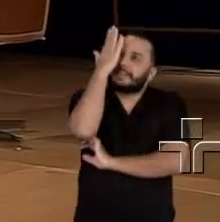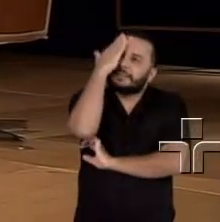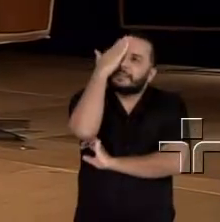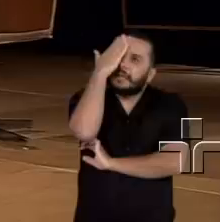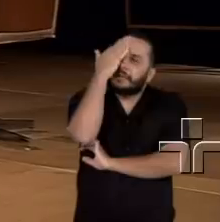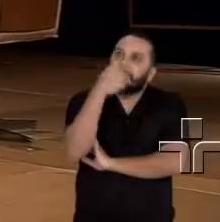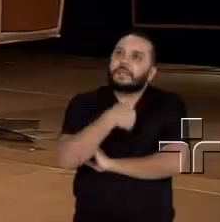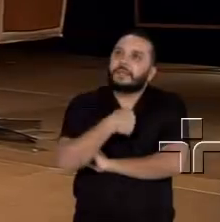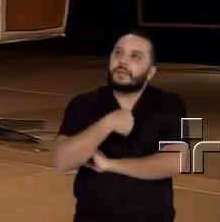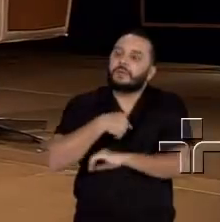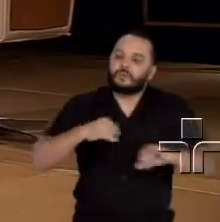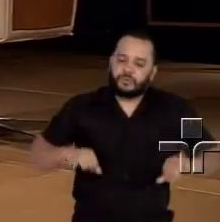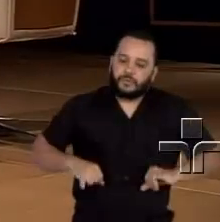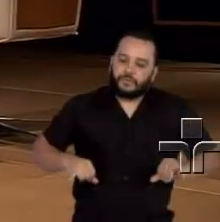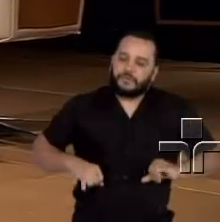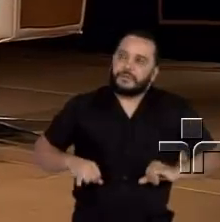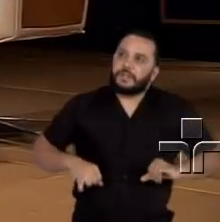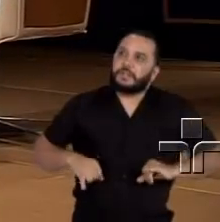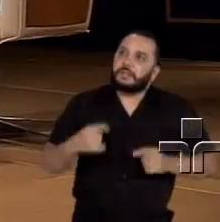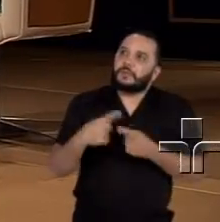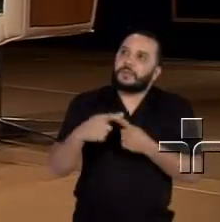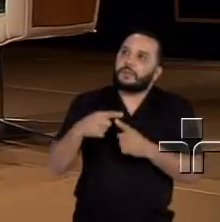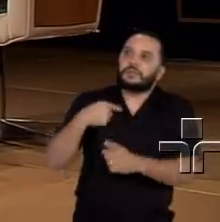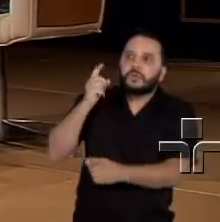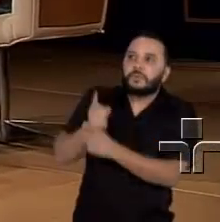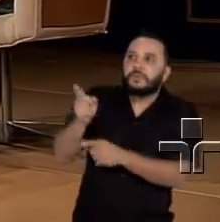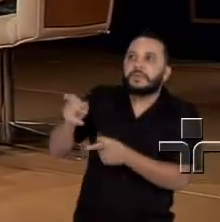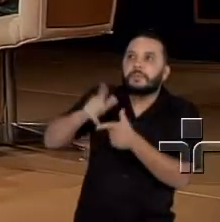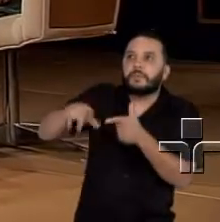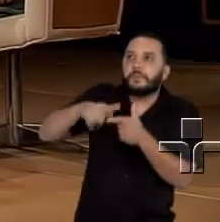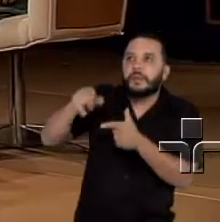sofri muito quando eu descobri que você era muito míope?